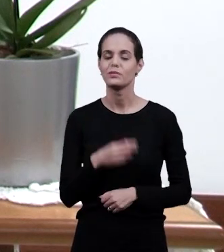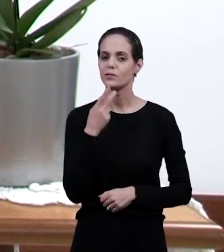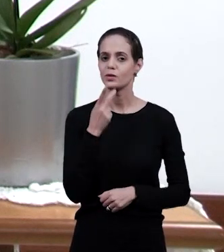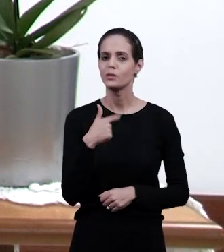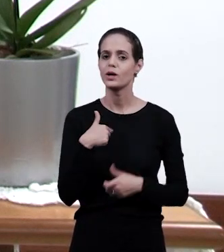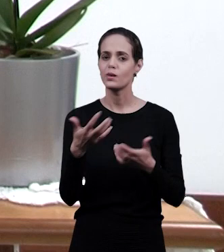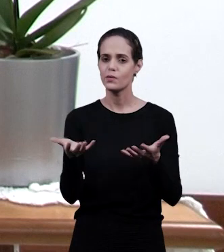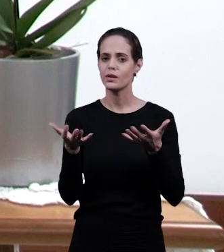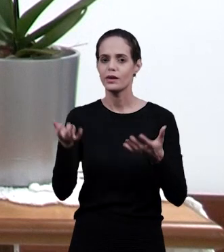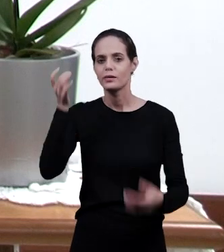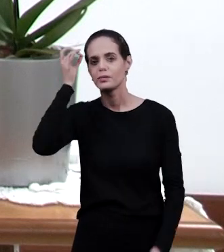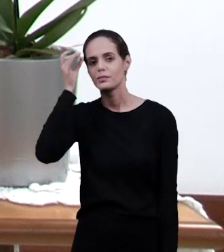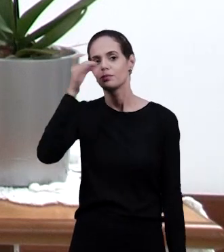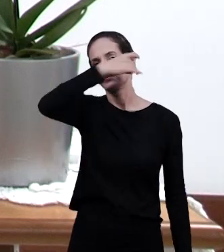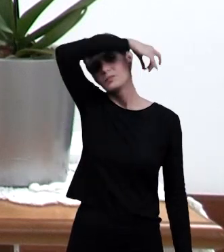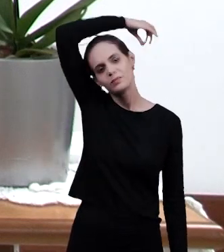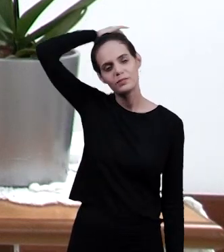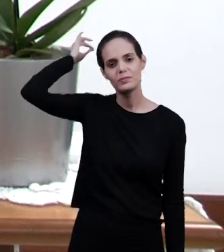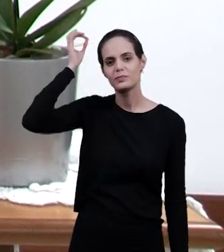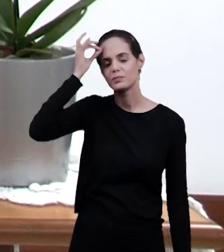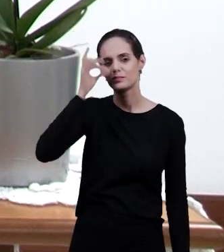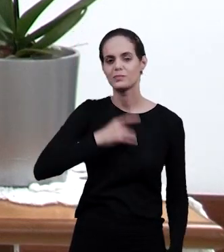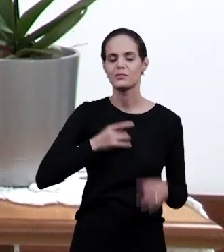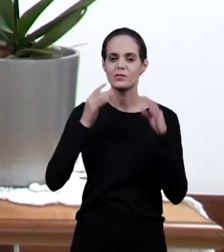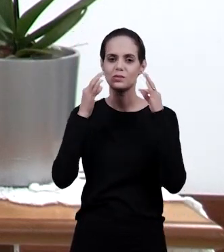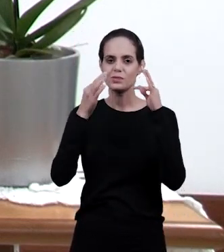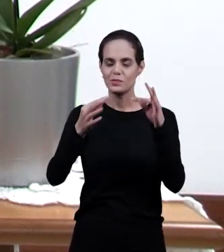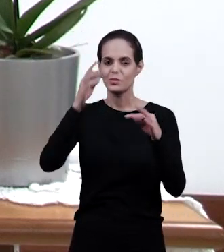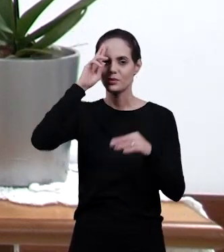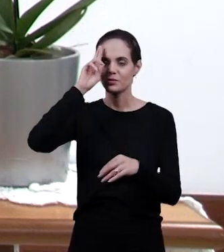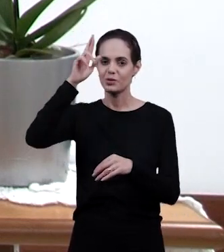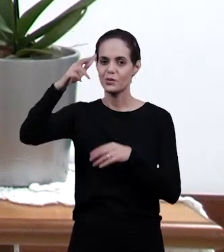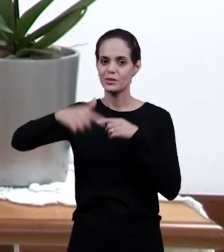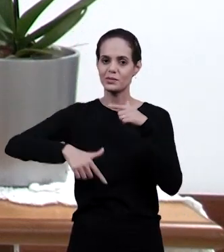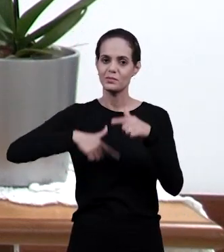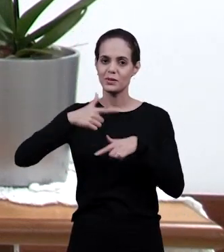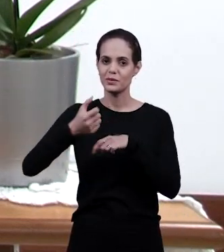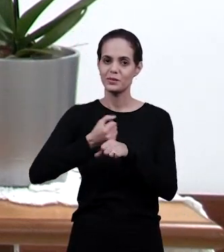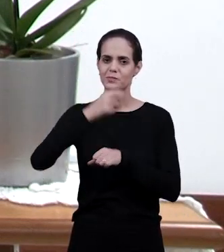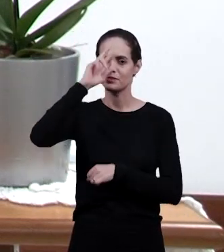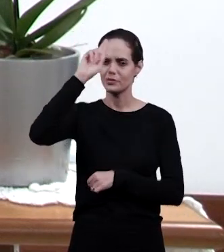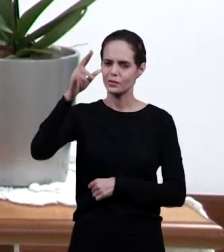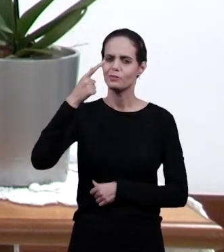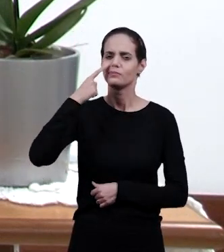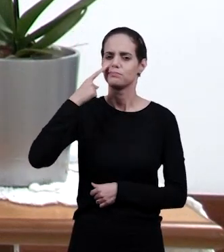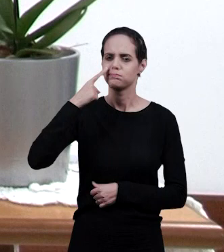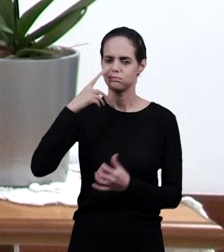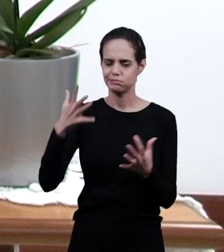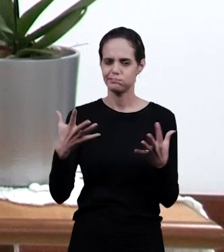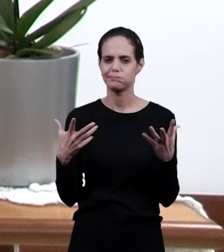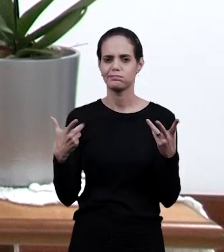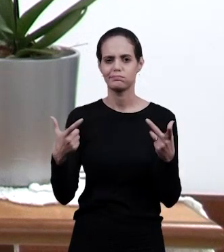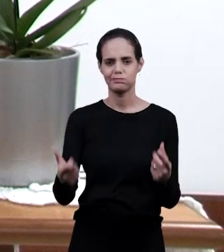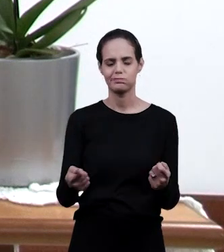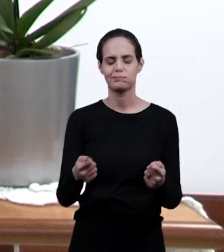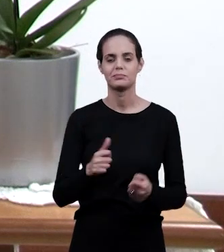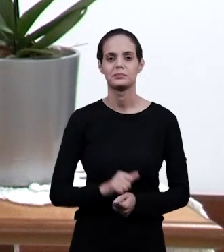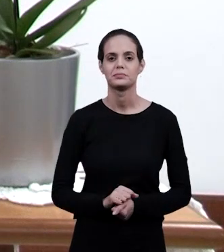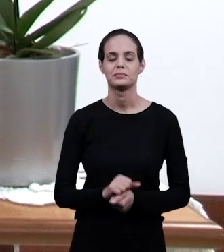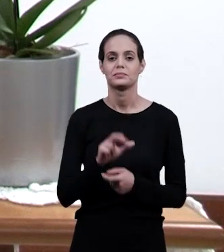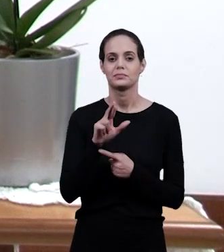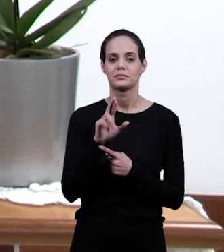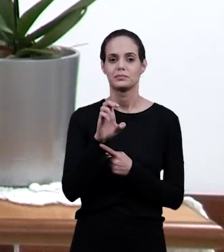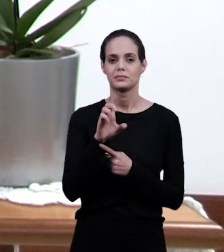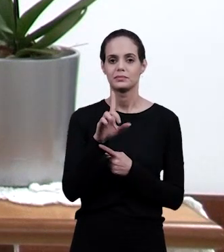ela disse assim: eu quero ser batizada com o Espírito Santo para testemunhar do Senhor e trabalhar na casa do Senhor. Vejam só, meus irmãos,